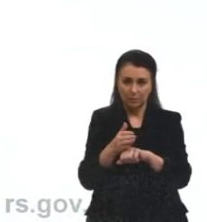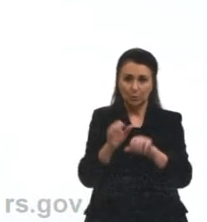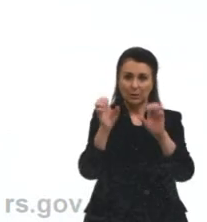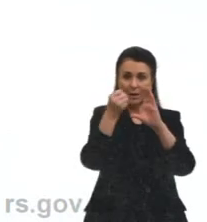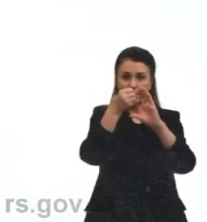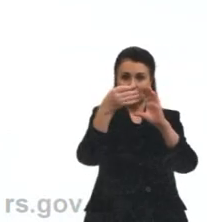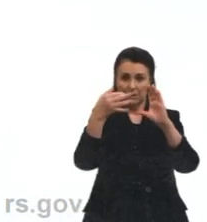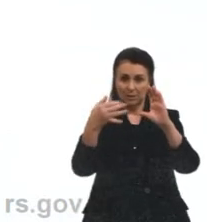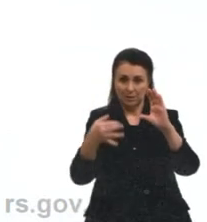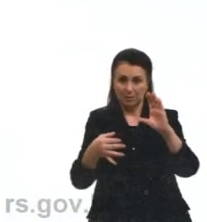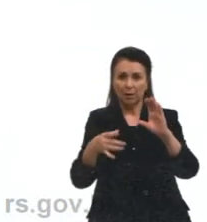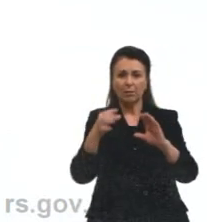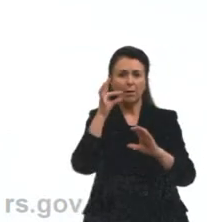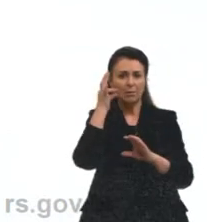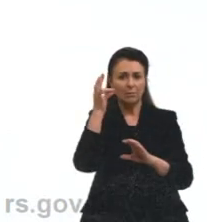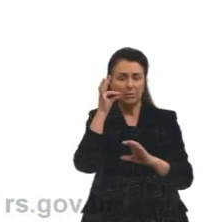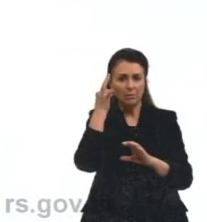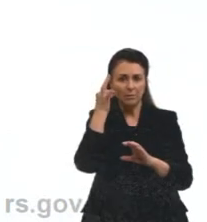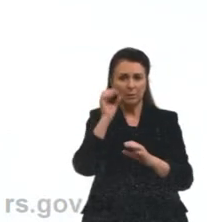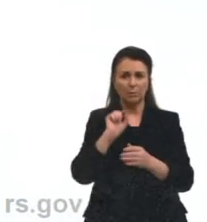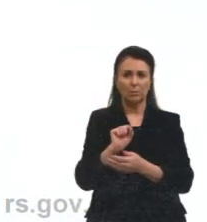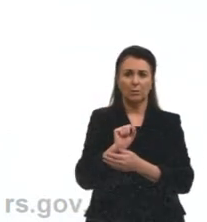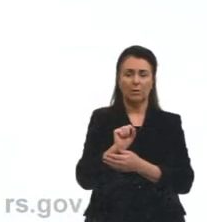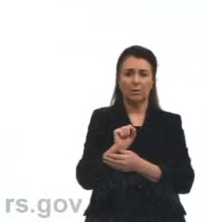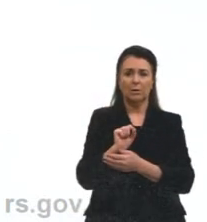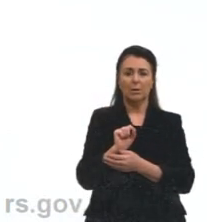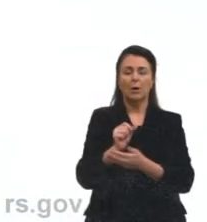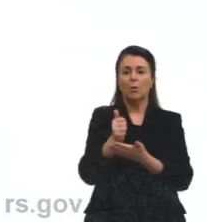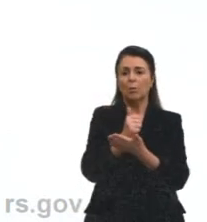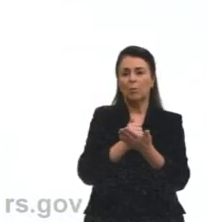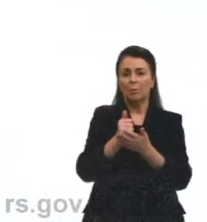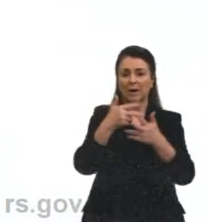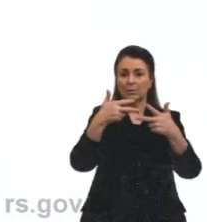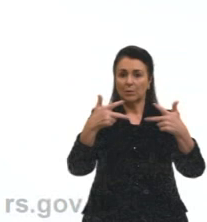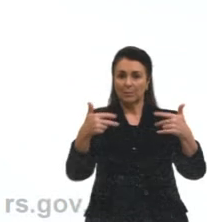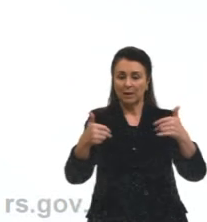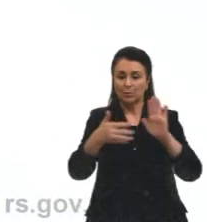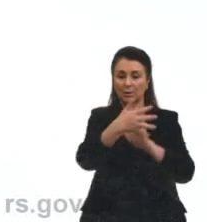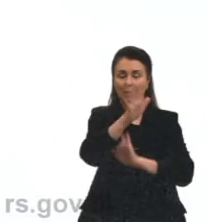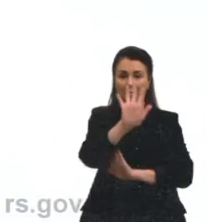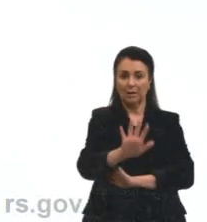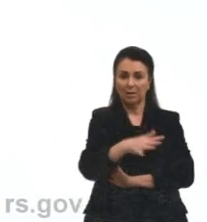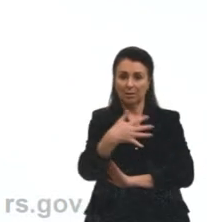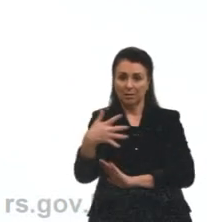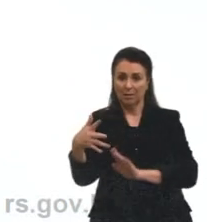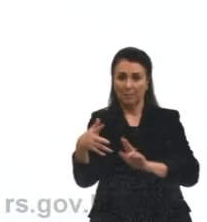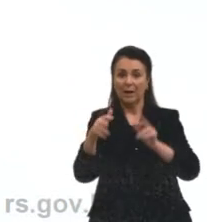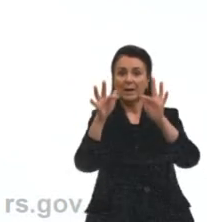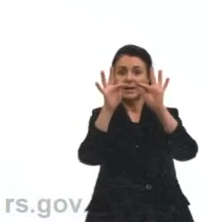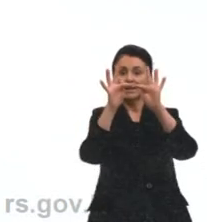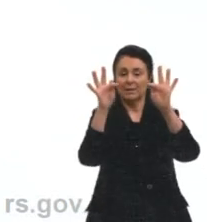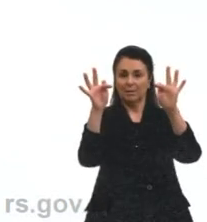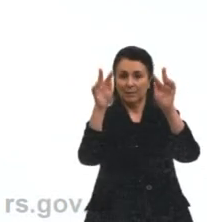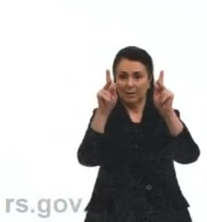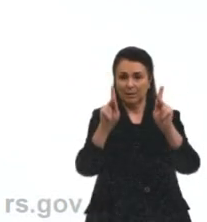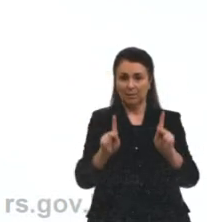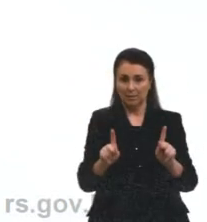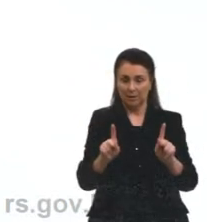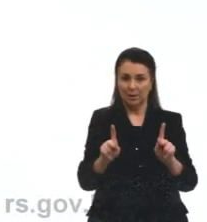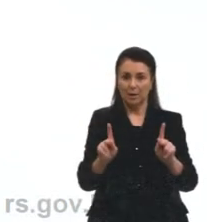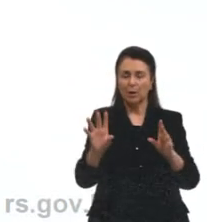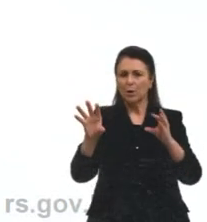é de um vestibular que diz o seguinte com base nos elementos da Tabela Periódica e seus compostos